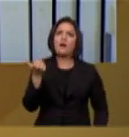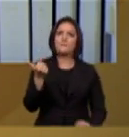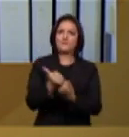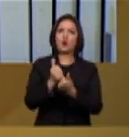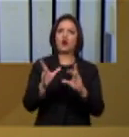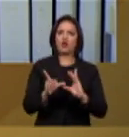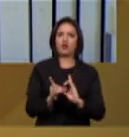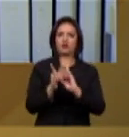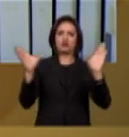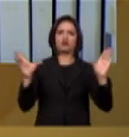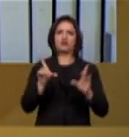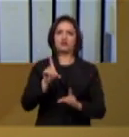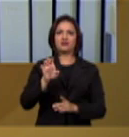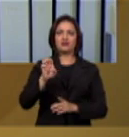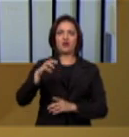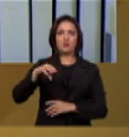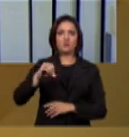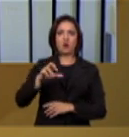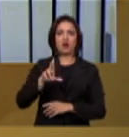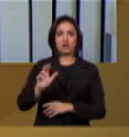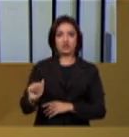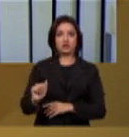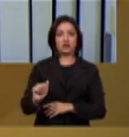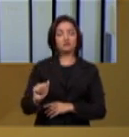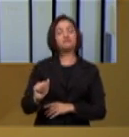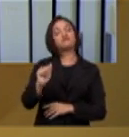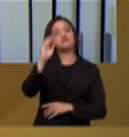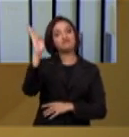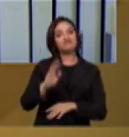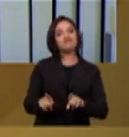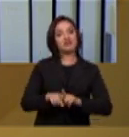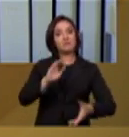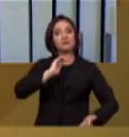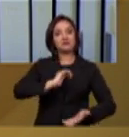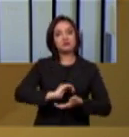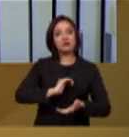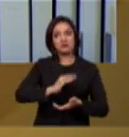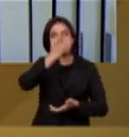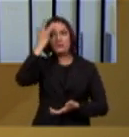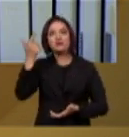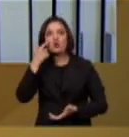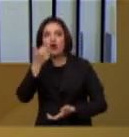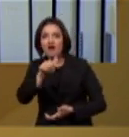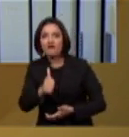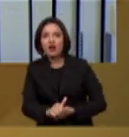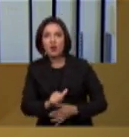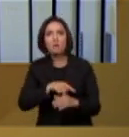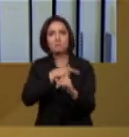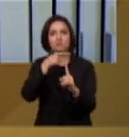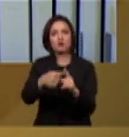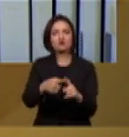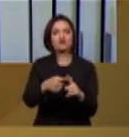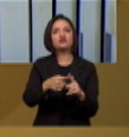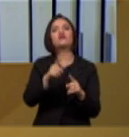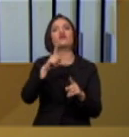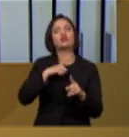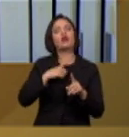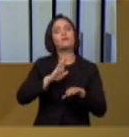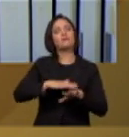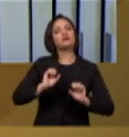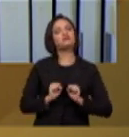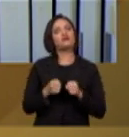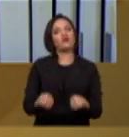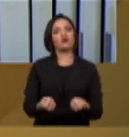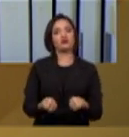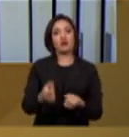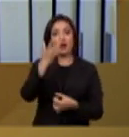democracia brasileira e também o Supremo Tribunal Federal, que foi muito bem avaliado, emergem fortalecidos. Amanhã,